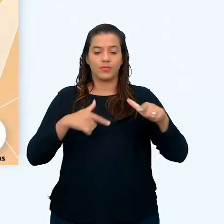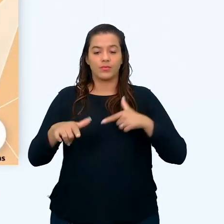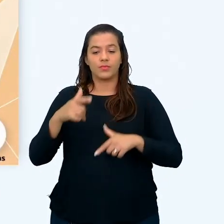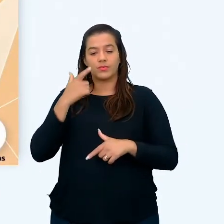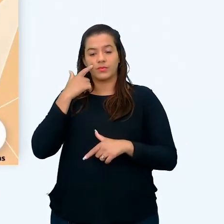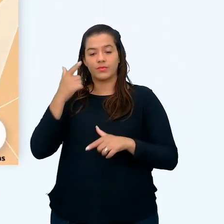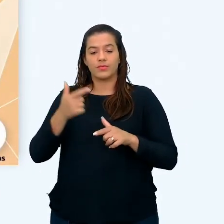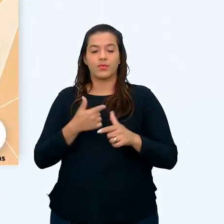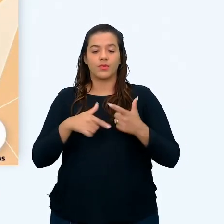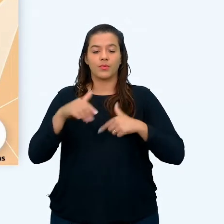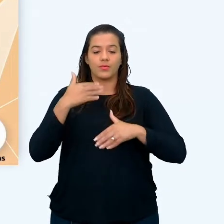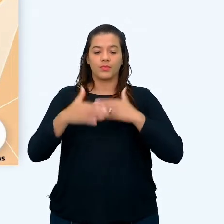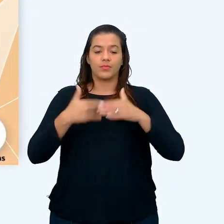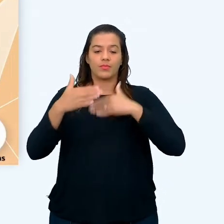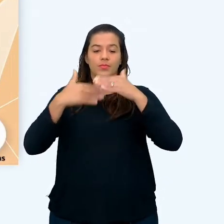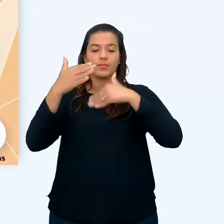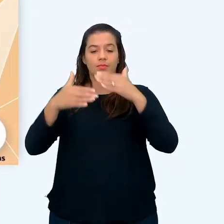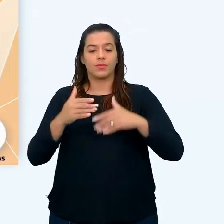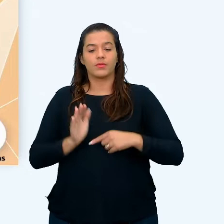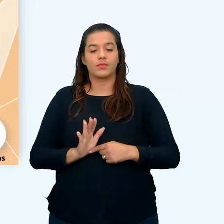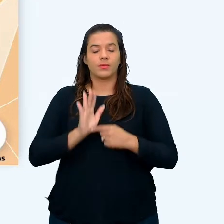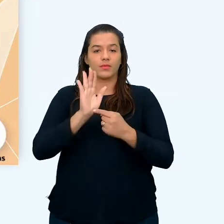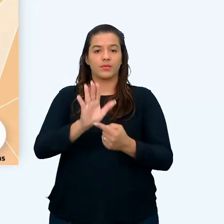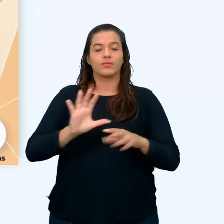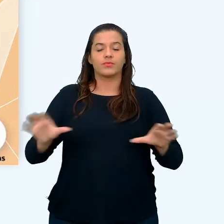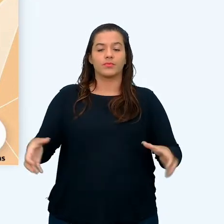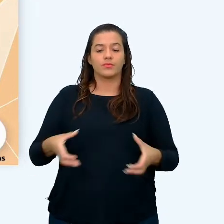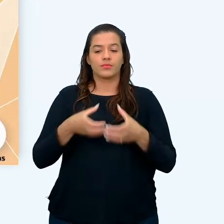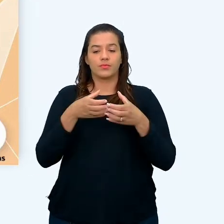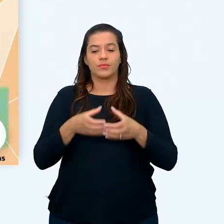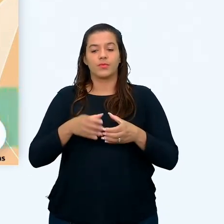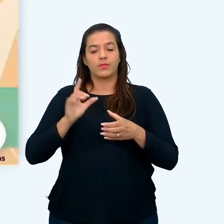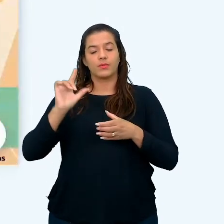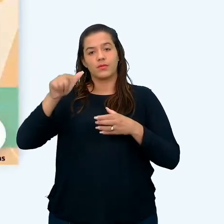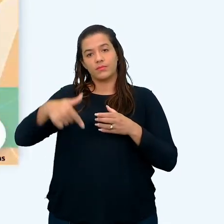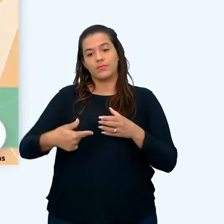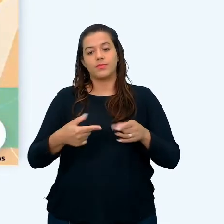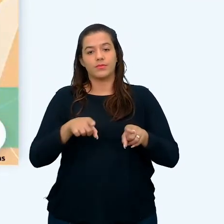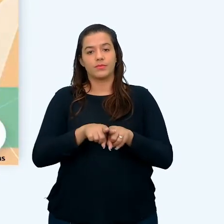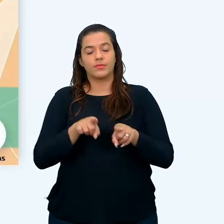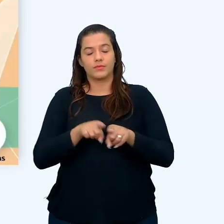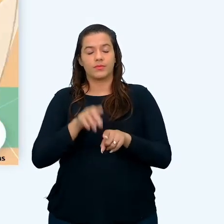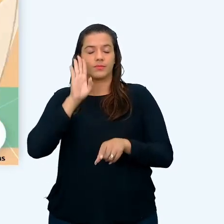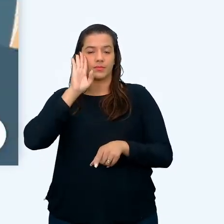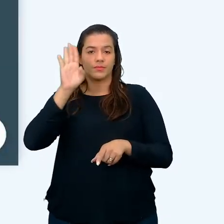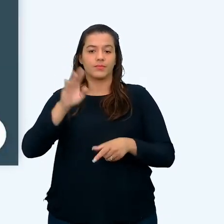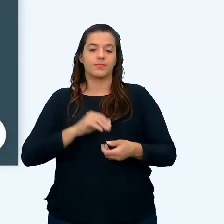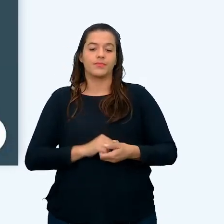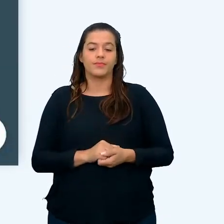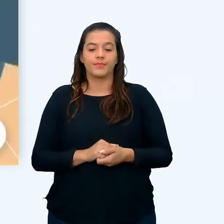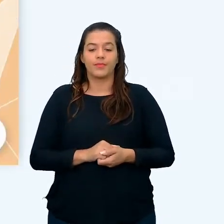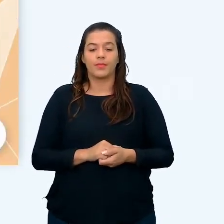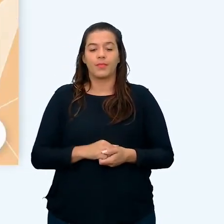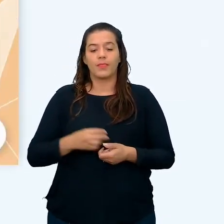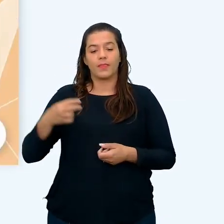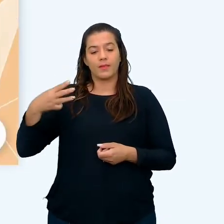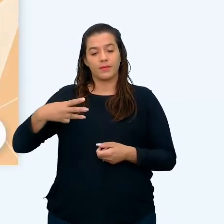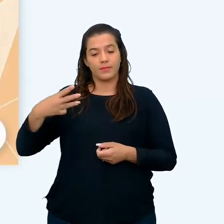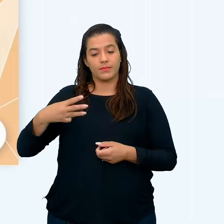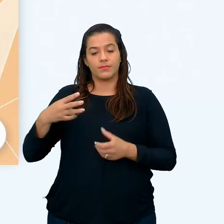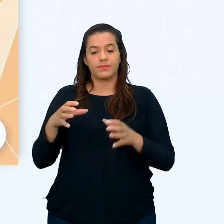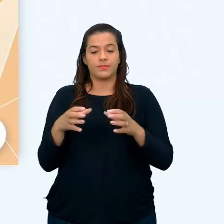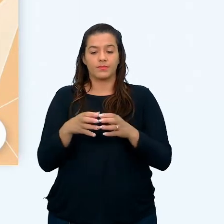atuação de outros processos que agiram conjuntamente ou afetaram os processos dominantes. O terceiro nível, o grande